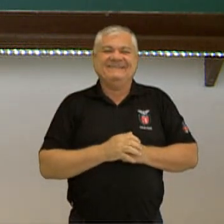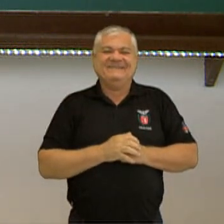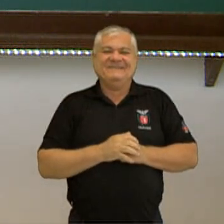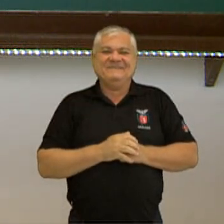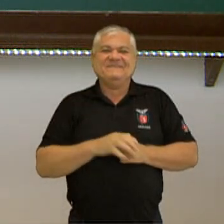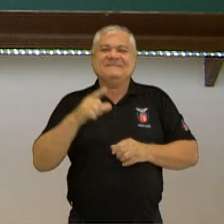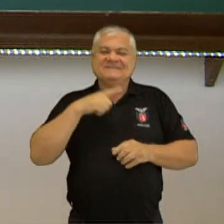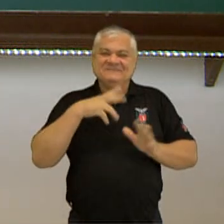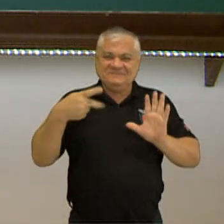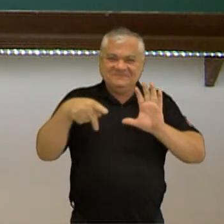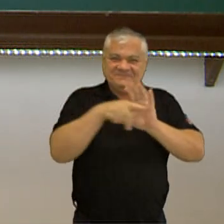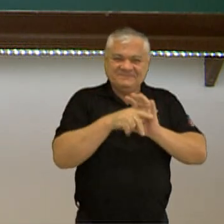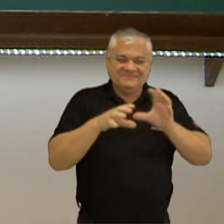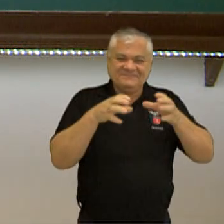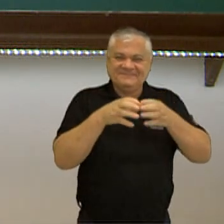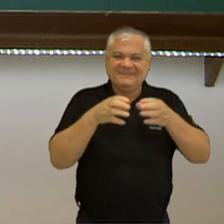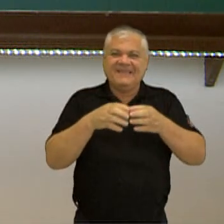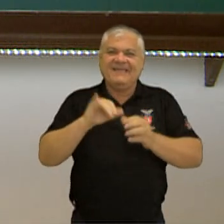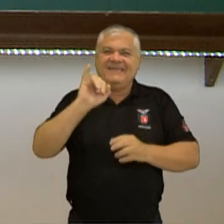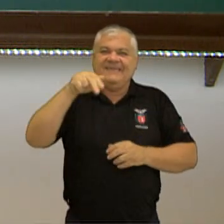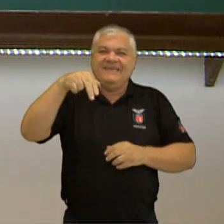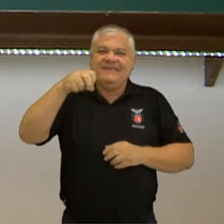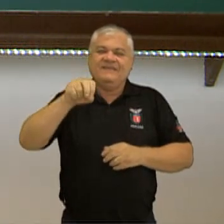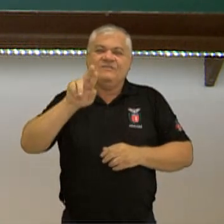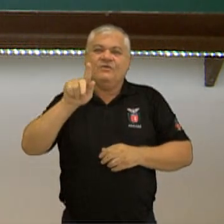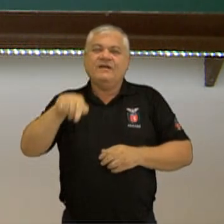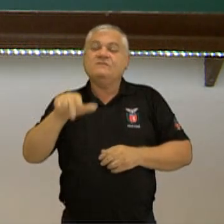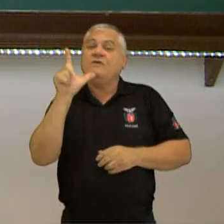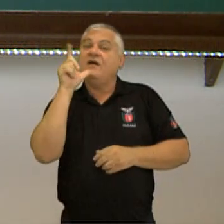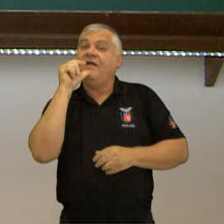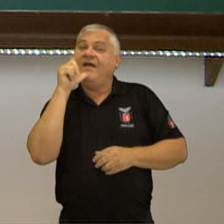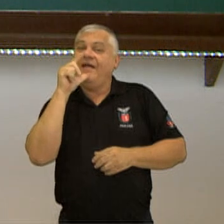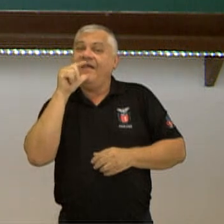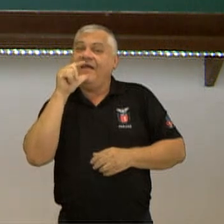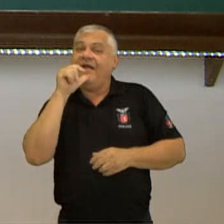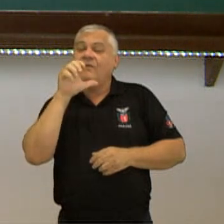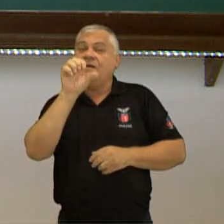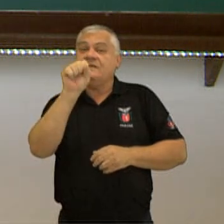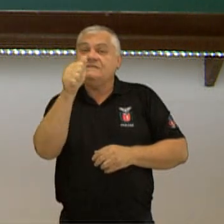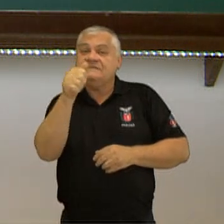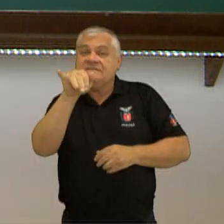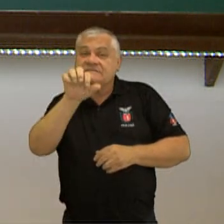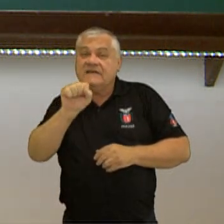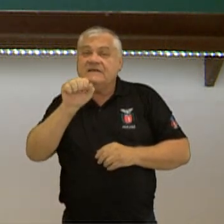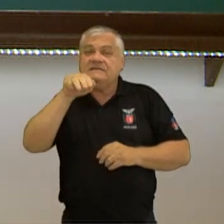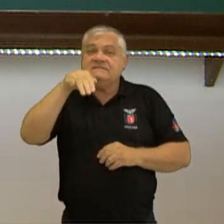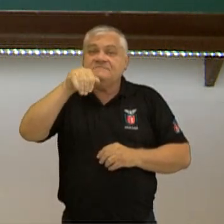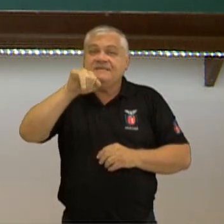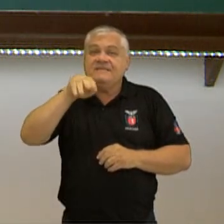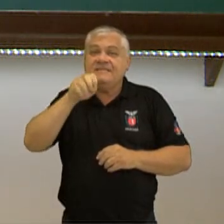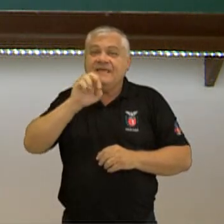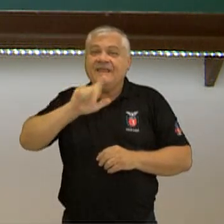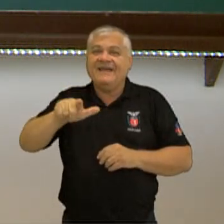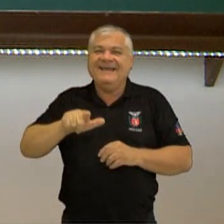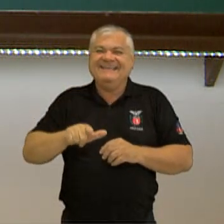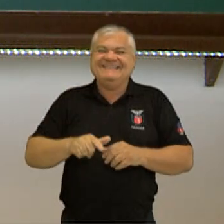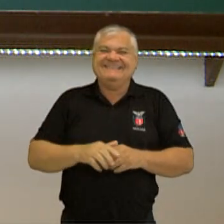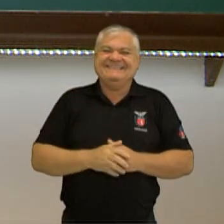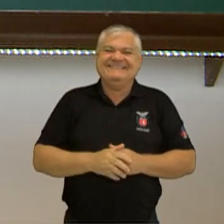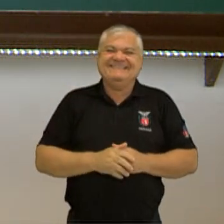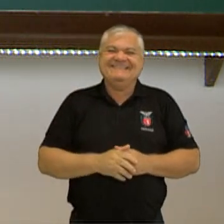os compostos inorgânicos, que são a água e os sais minerais. Todos eles, esse conjunto de